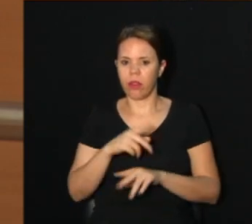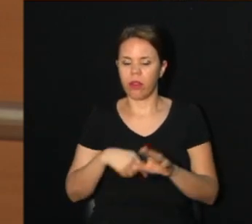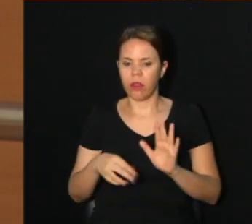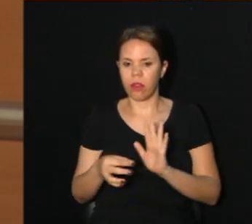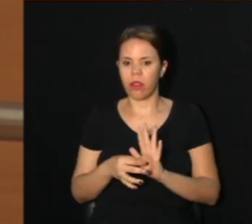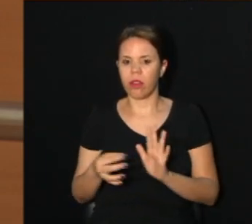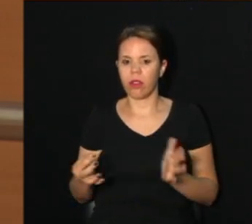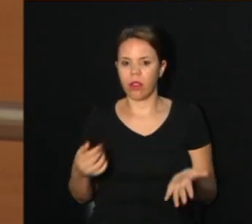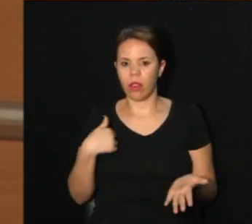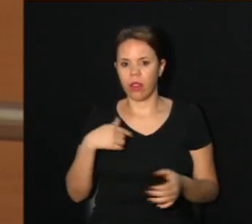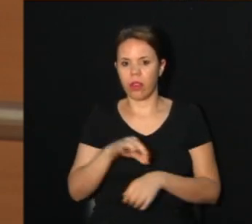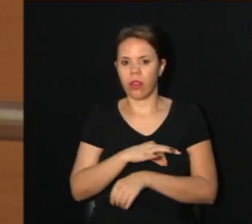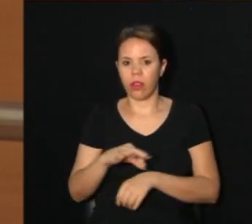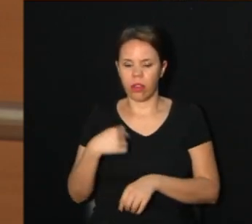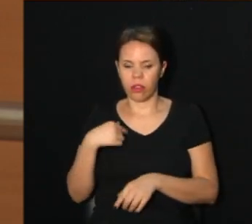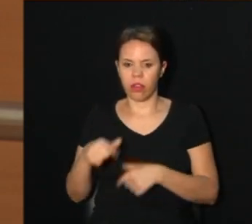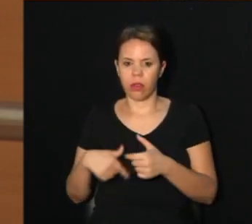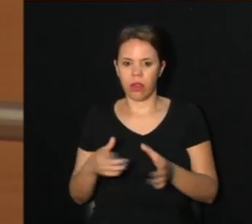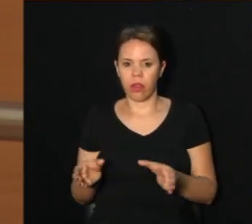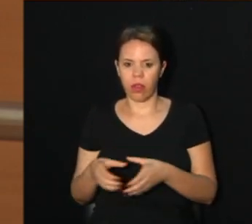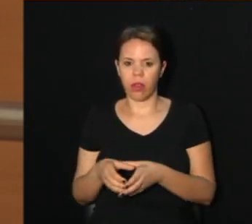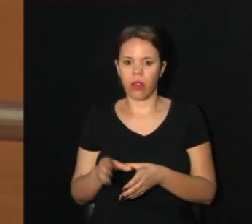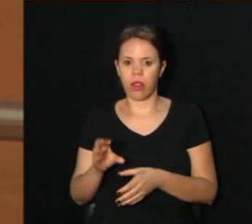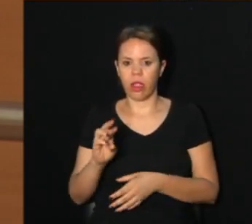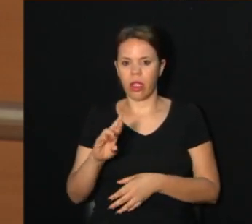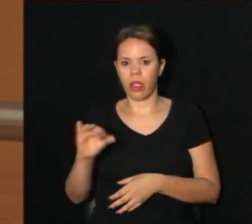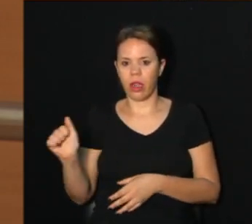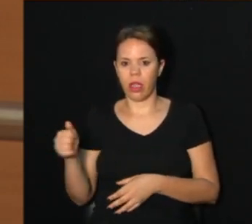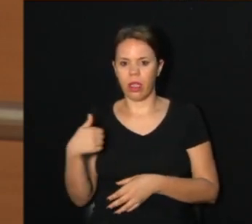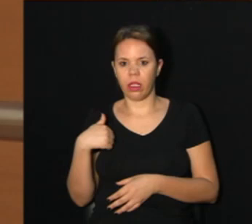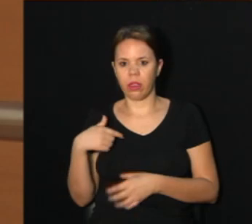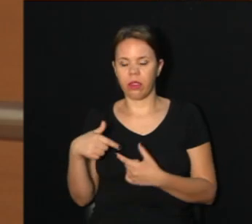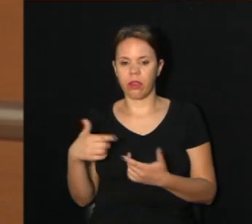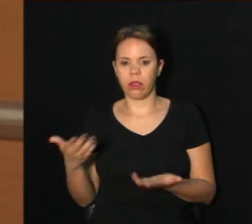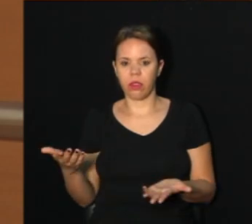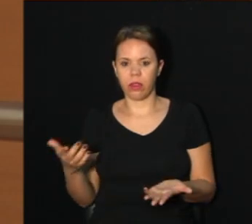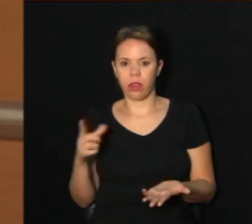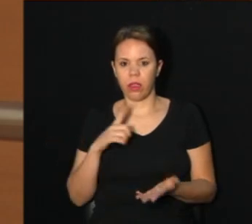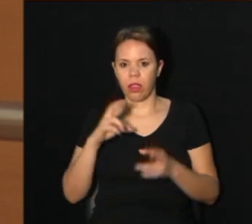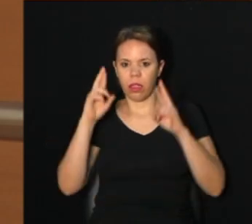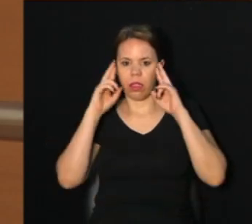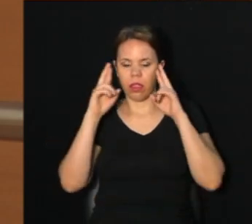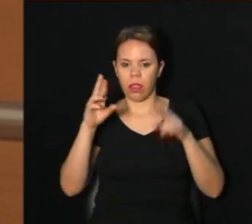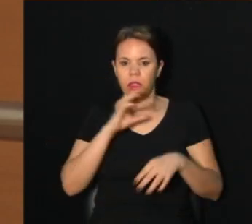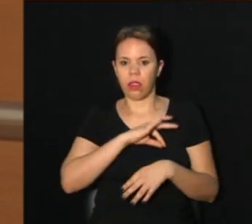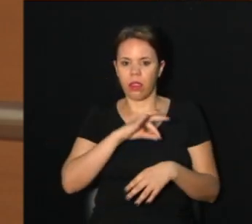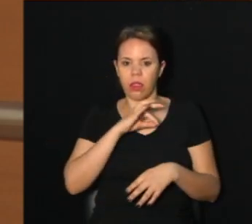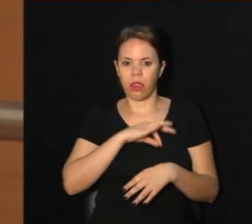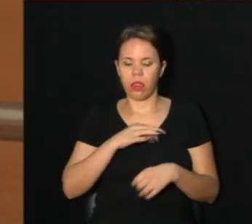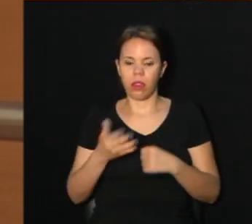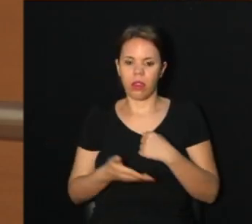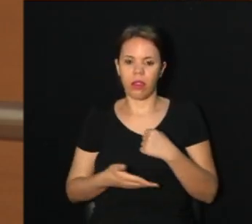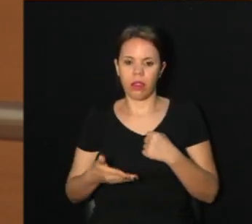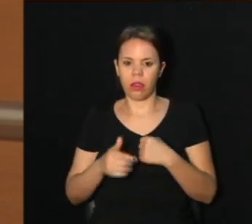exemplo, sendo arquiteto, já fui conselheiro do CREA e do CAL. Temos que respeitar uma base